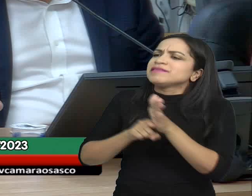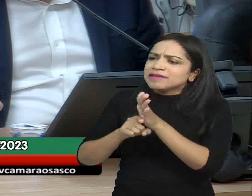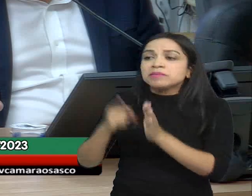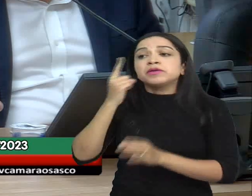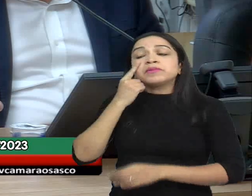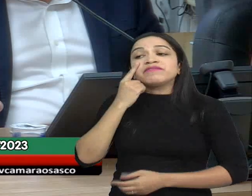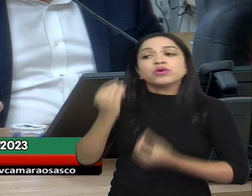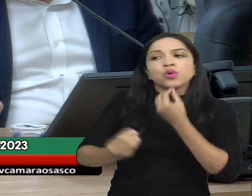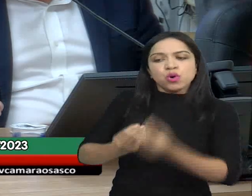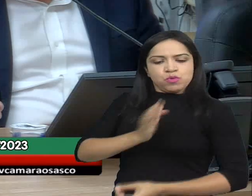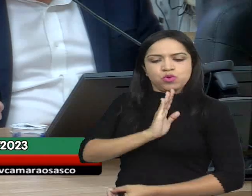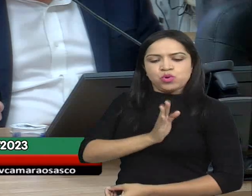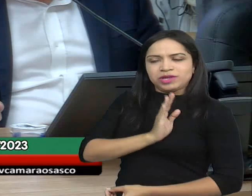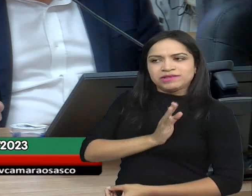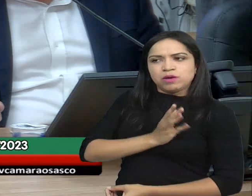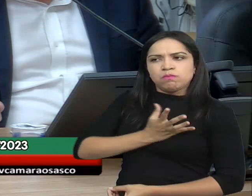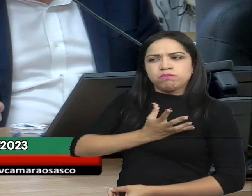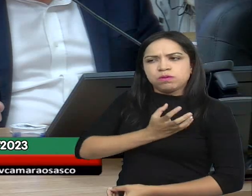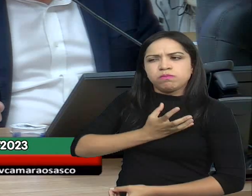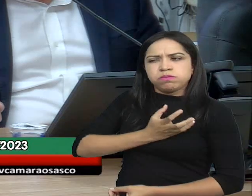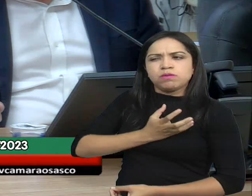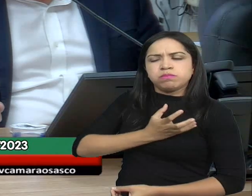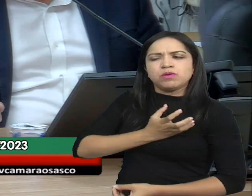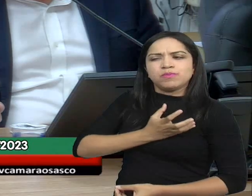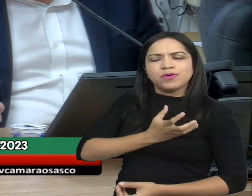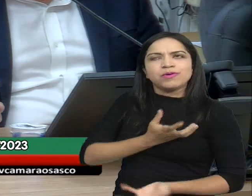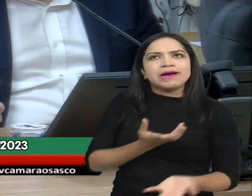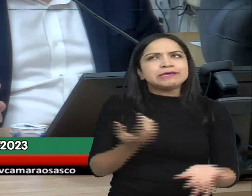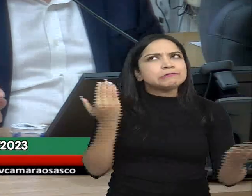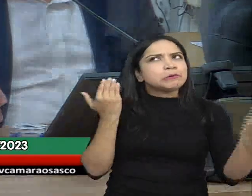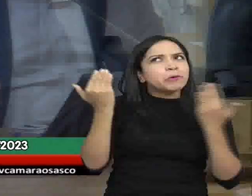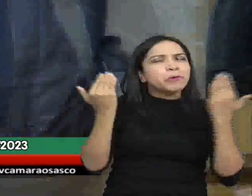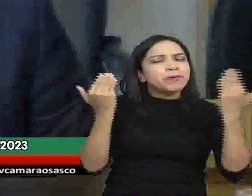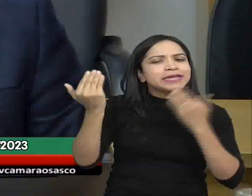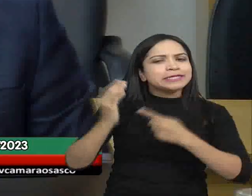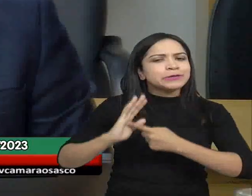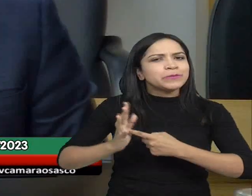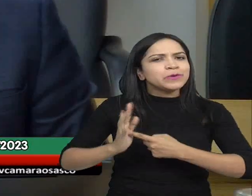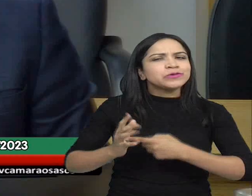carro, né? Porque o motor já deve estar um pouco já desgastado, hein, doutor?